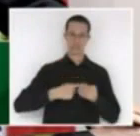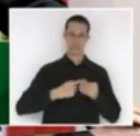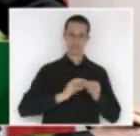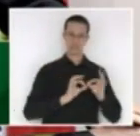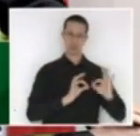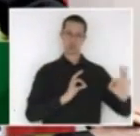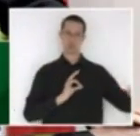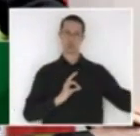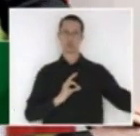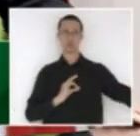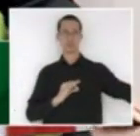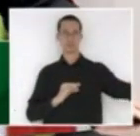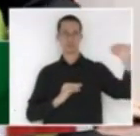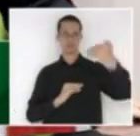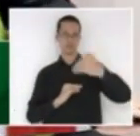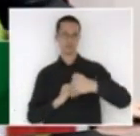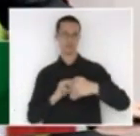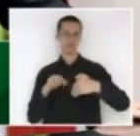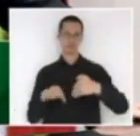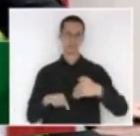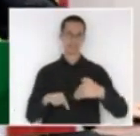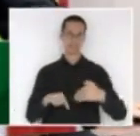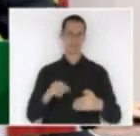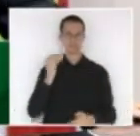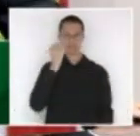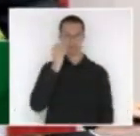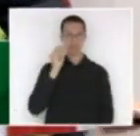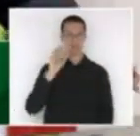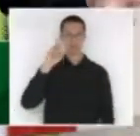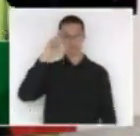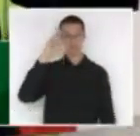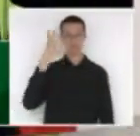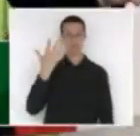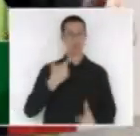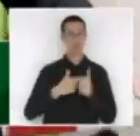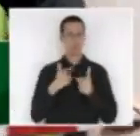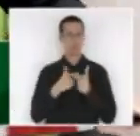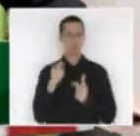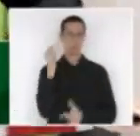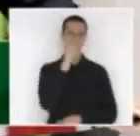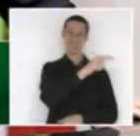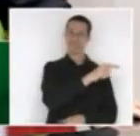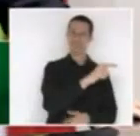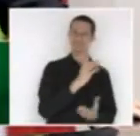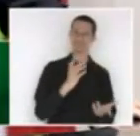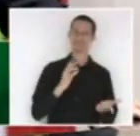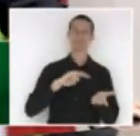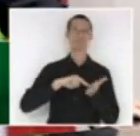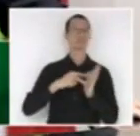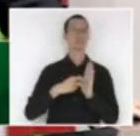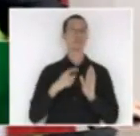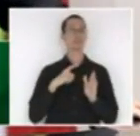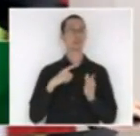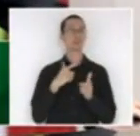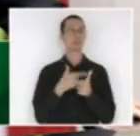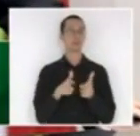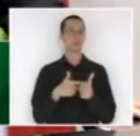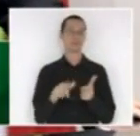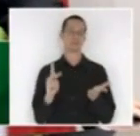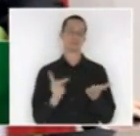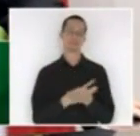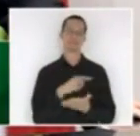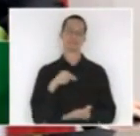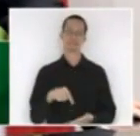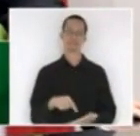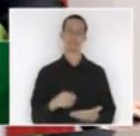central, para buscar resolver os problemas de lá, é sinal que alguma coisa está errada. E este é o momento